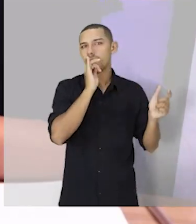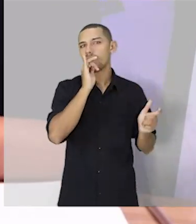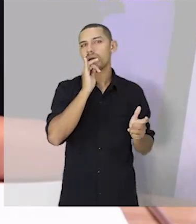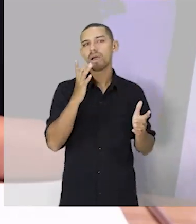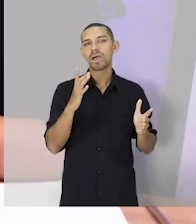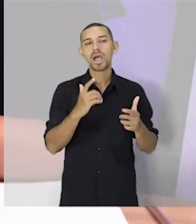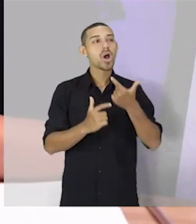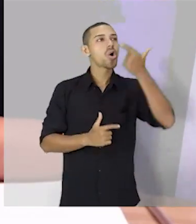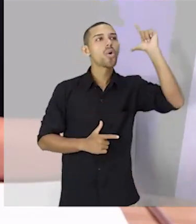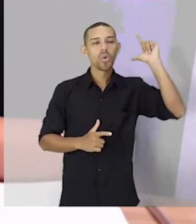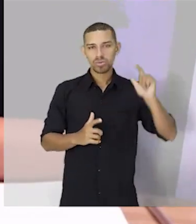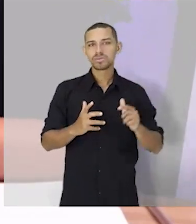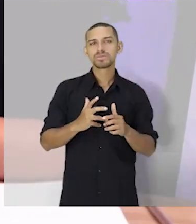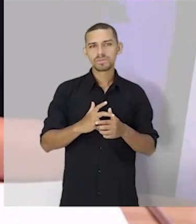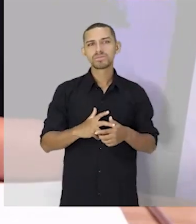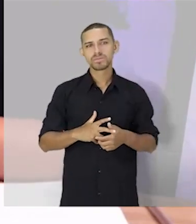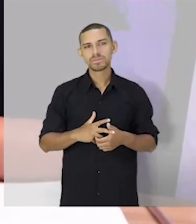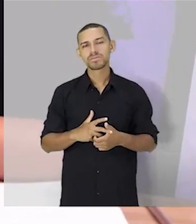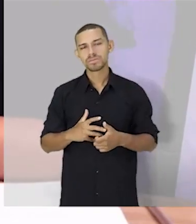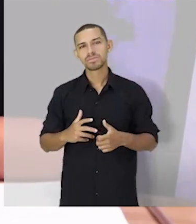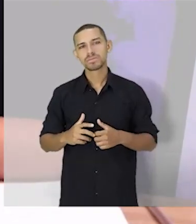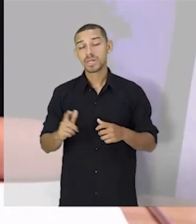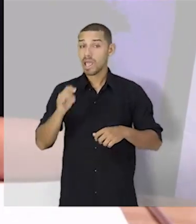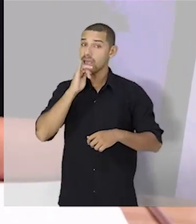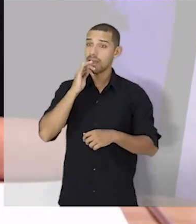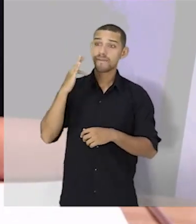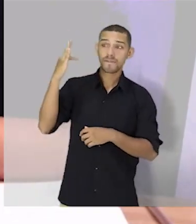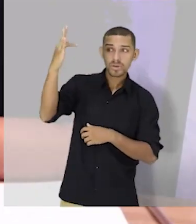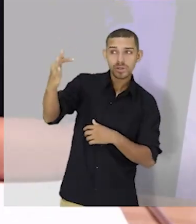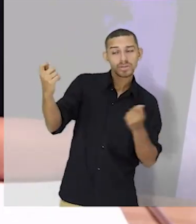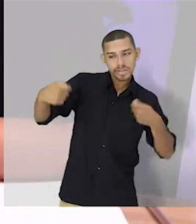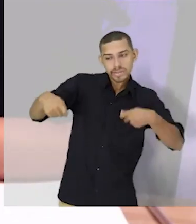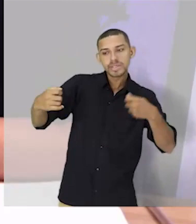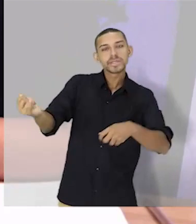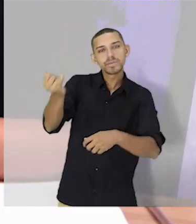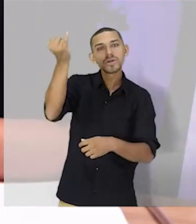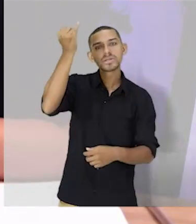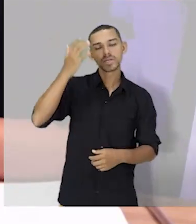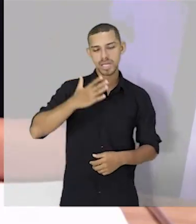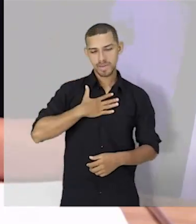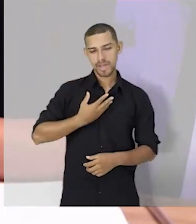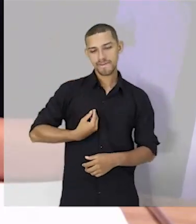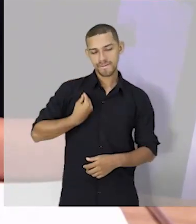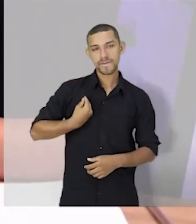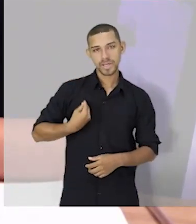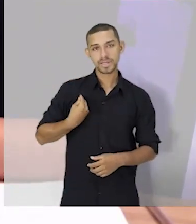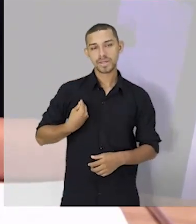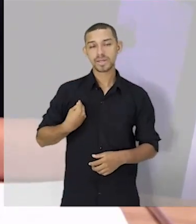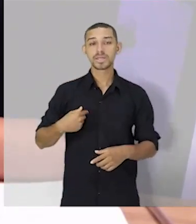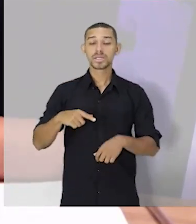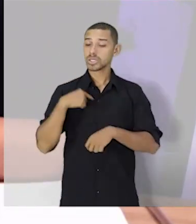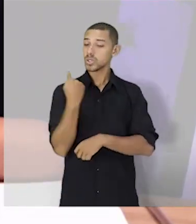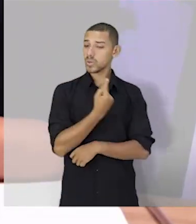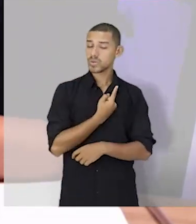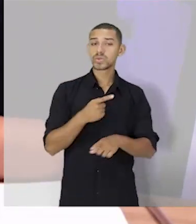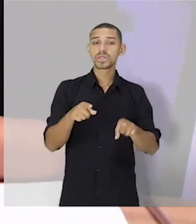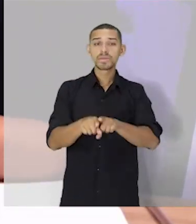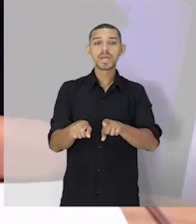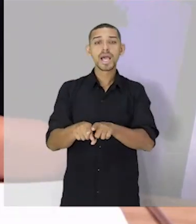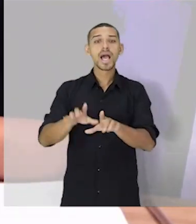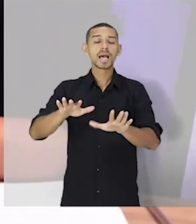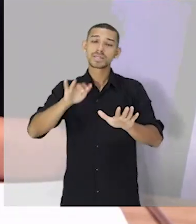com alguma outra coisa, que mais na frente vai ser necessário para mim. E também a gente, às vezes, sofre